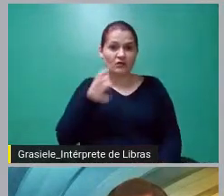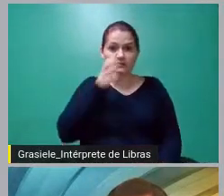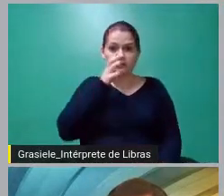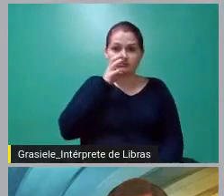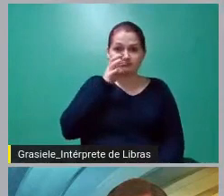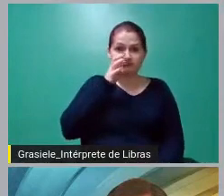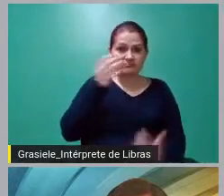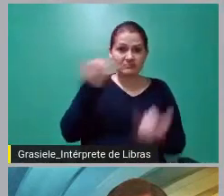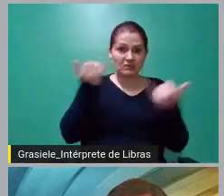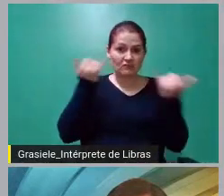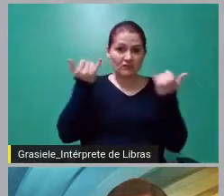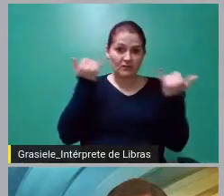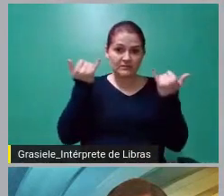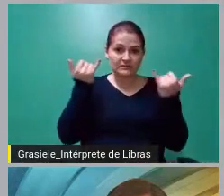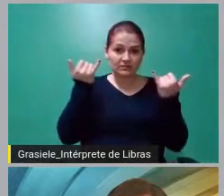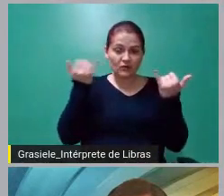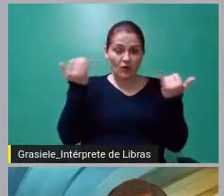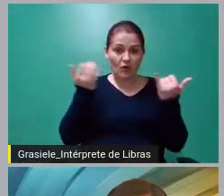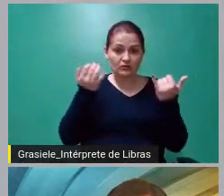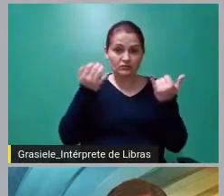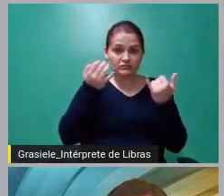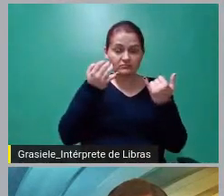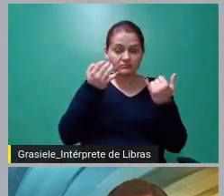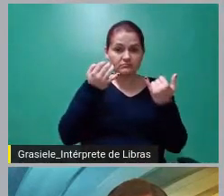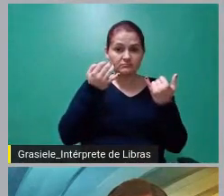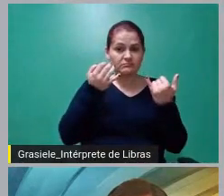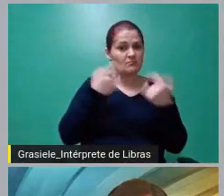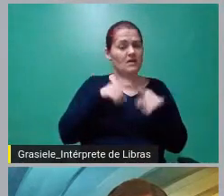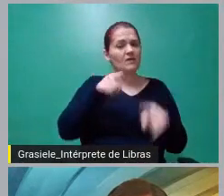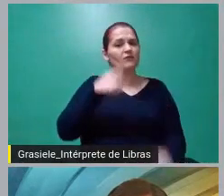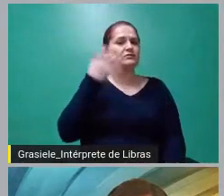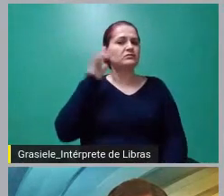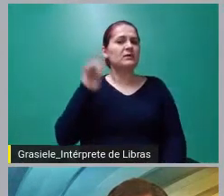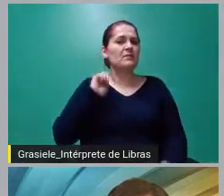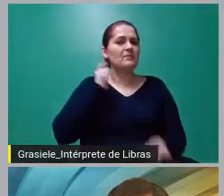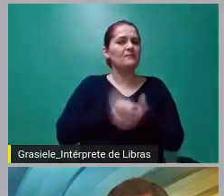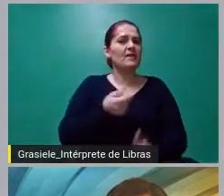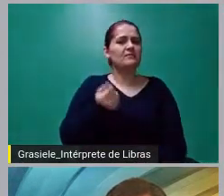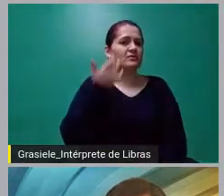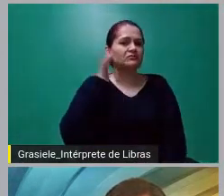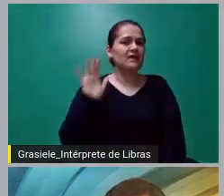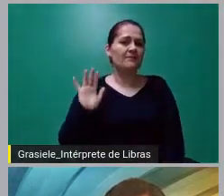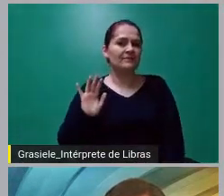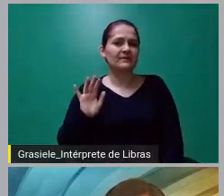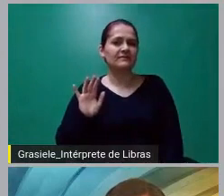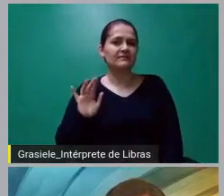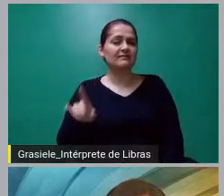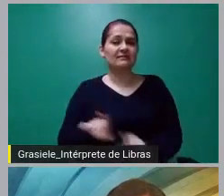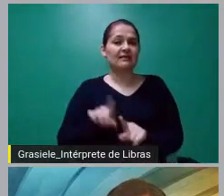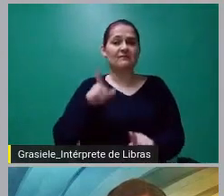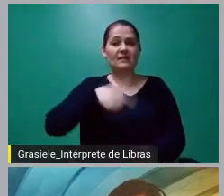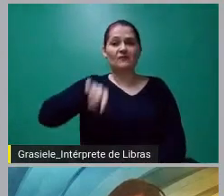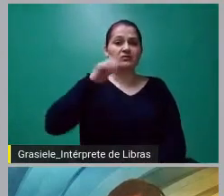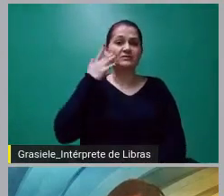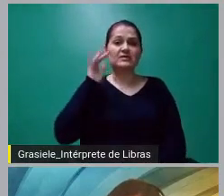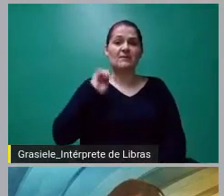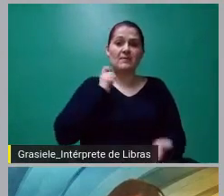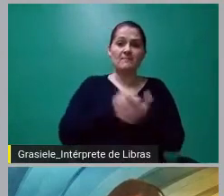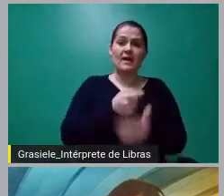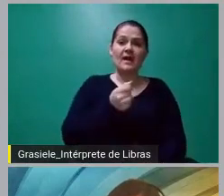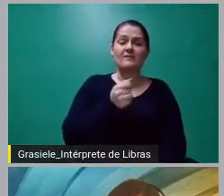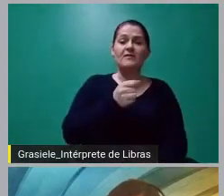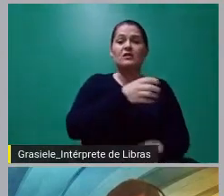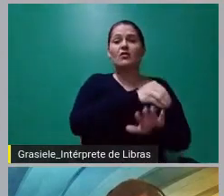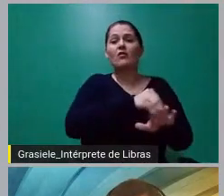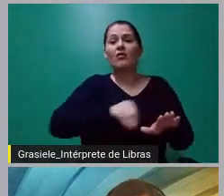não sabe que dívida é essa, não sabe quanto você paga e também não sabe para quem você paga.